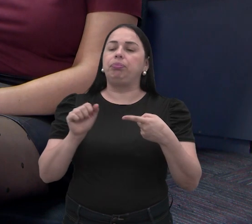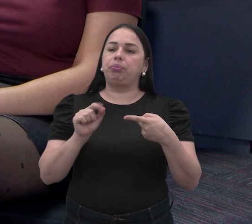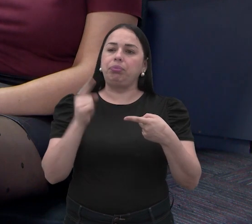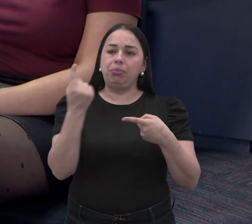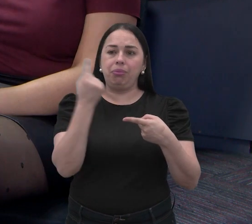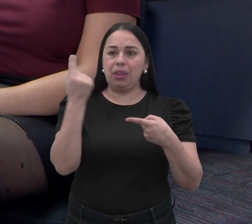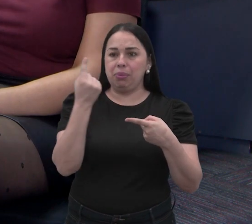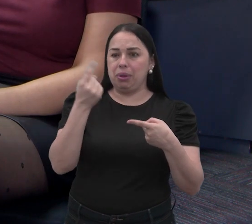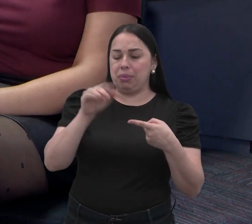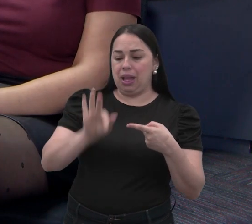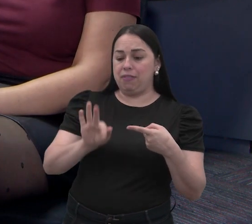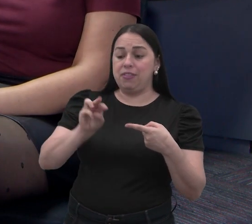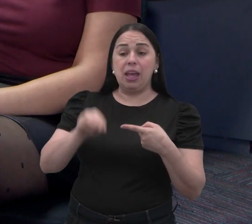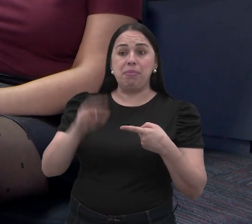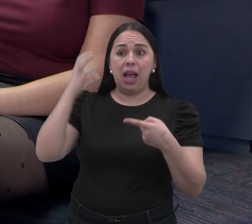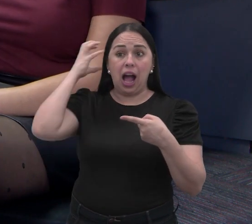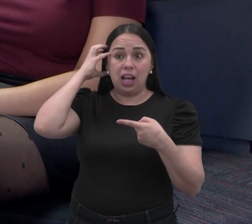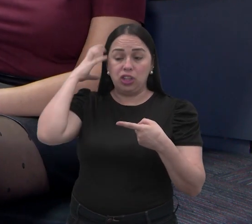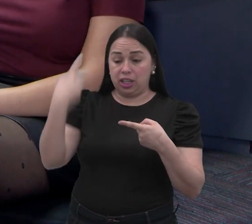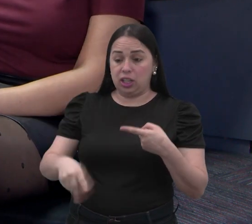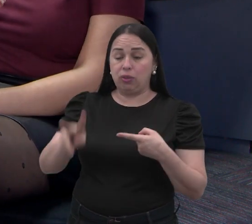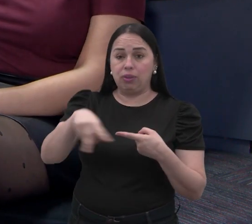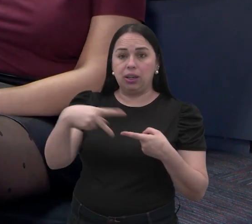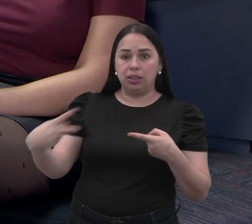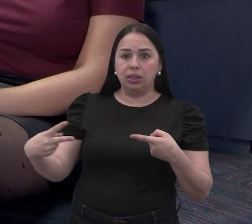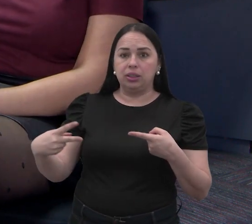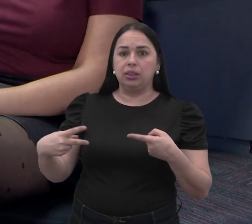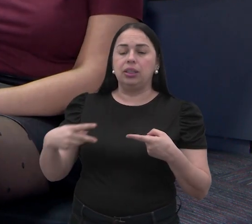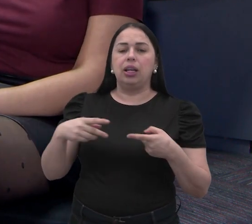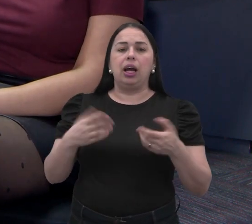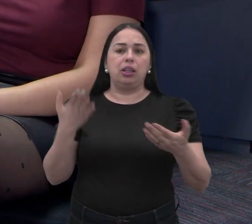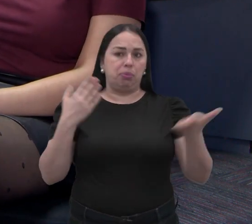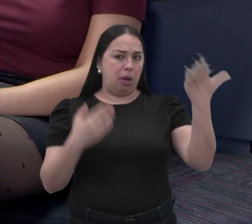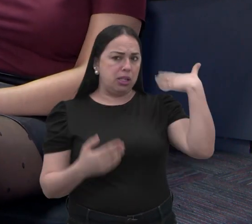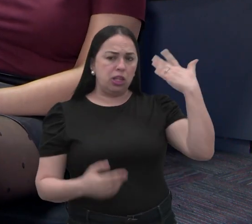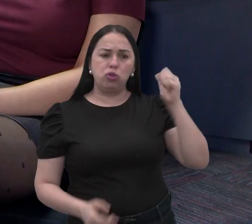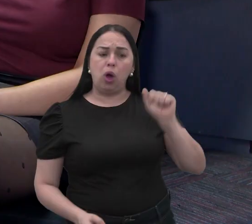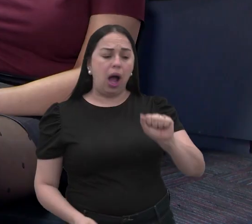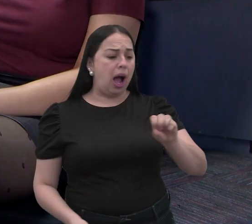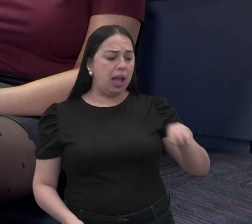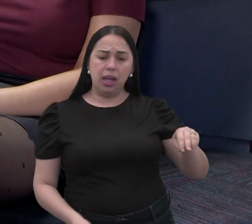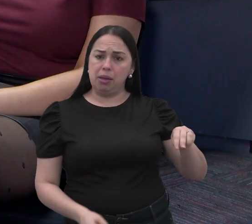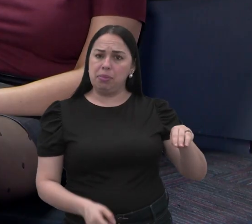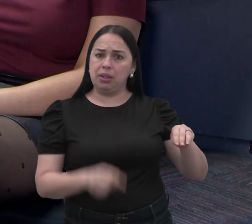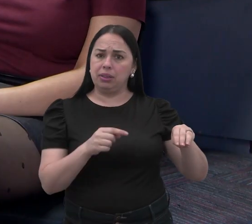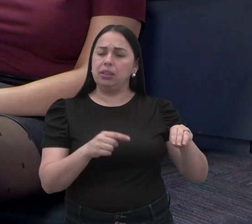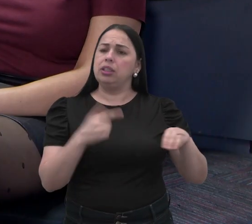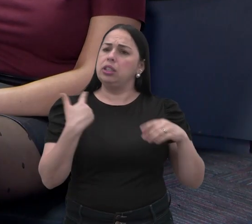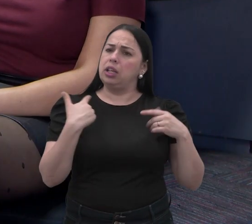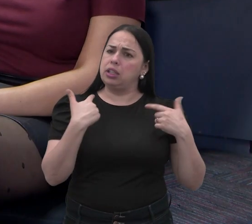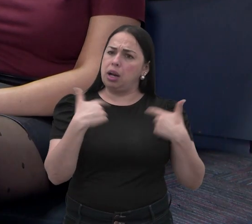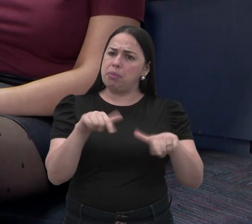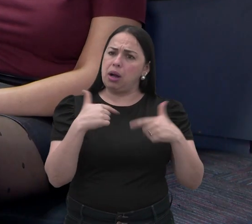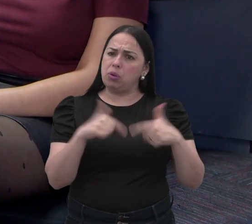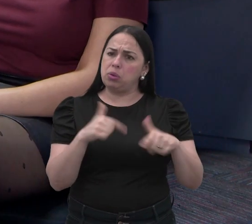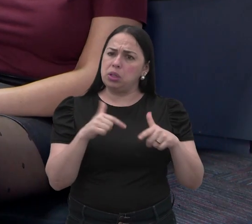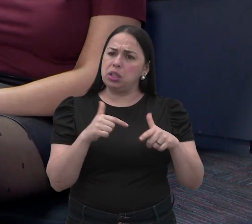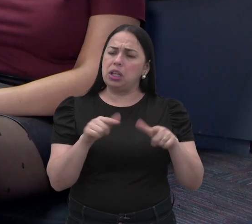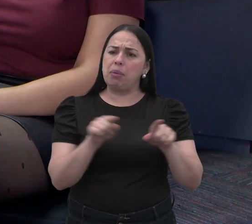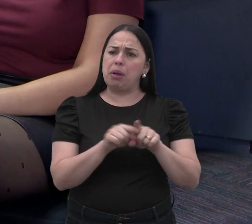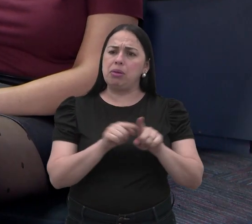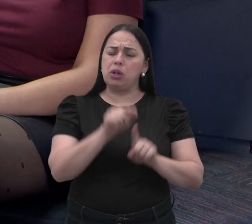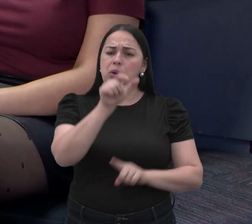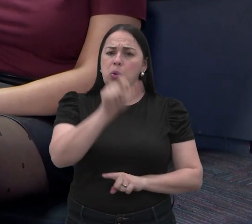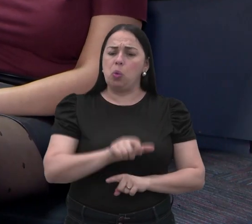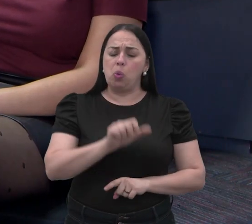prefixo, a primeira FM. Aqui no Vale só tinha AM. É verdade. Você chegou a trabalhar, até